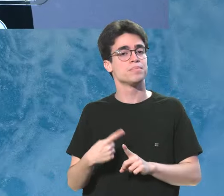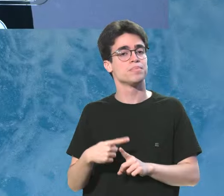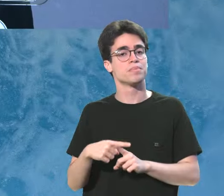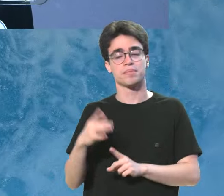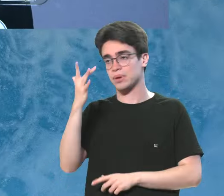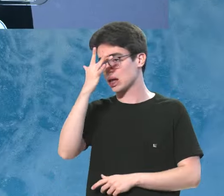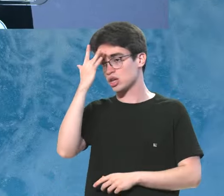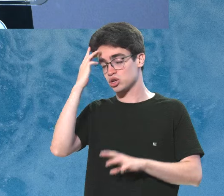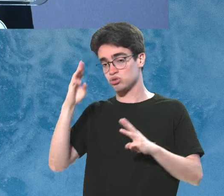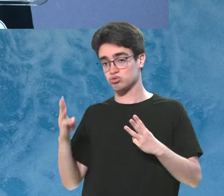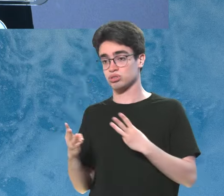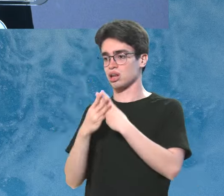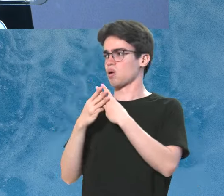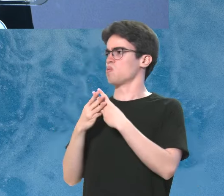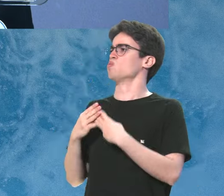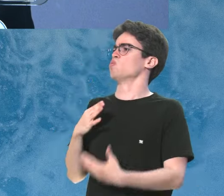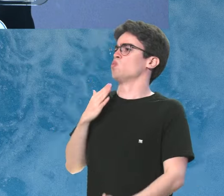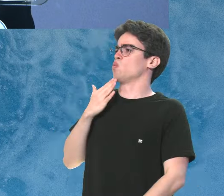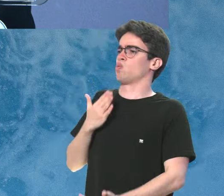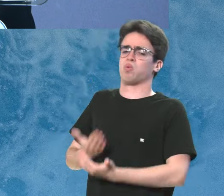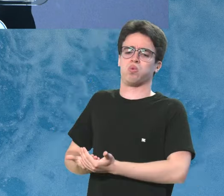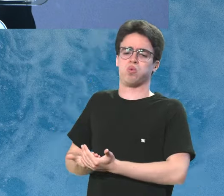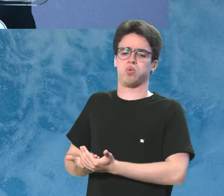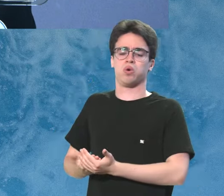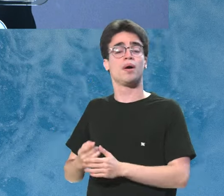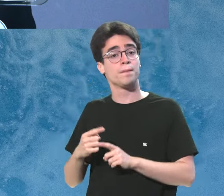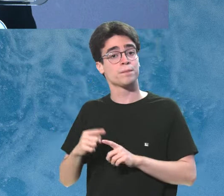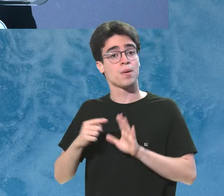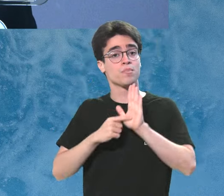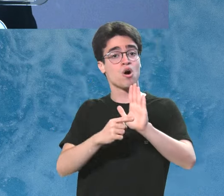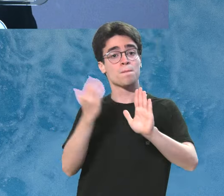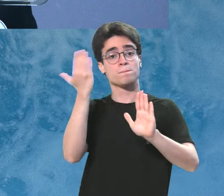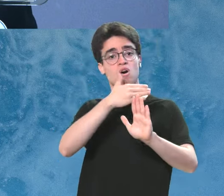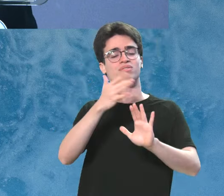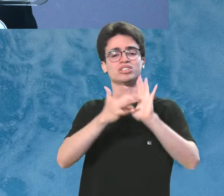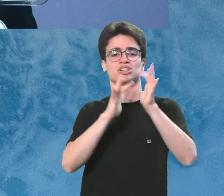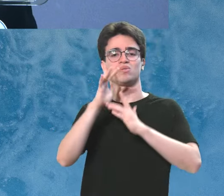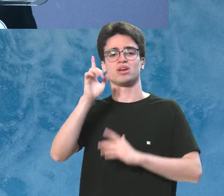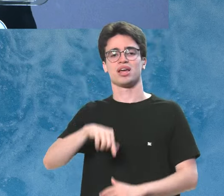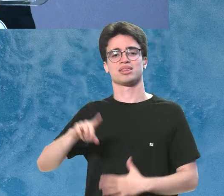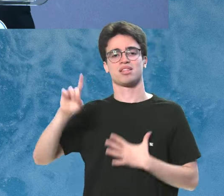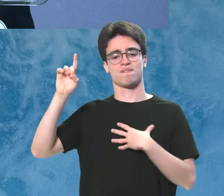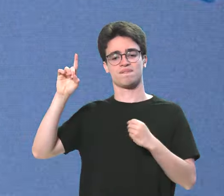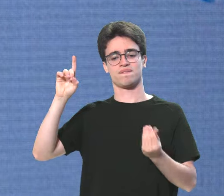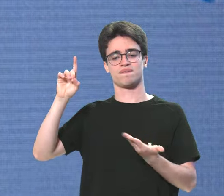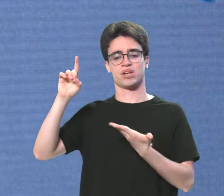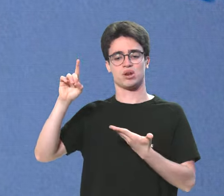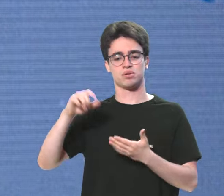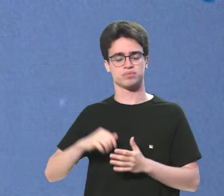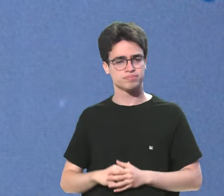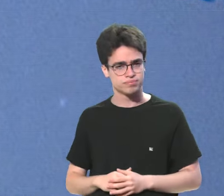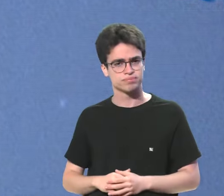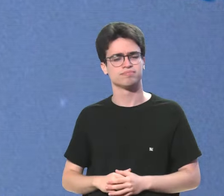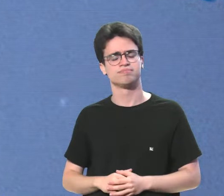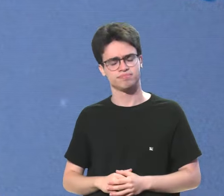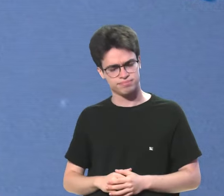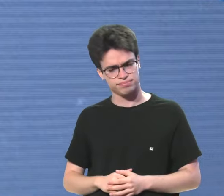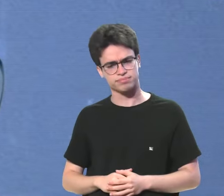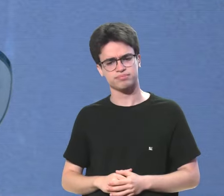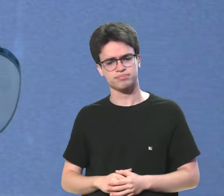judeus de Damasco perplexos provando que Jesus é o Cristo qu quais